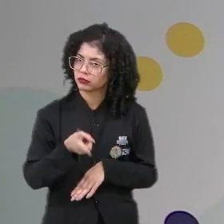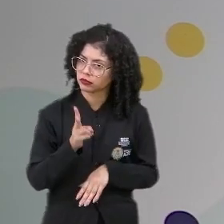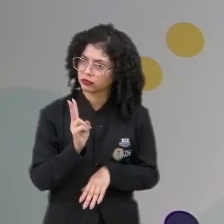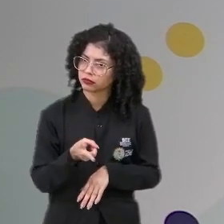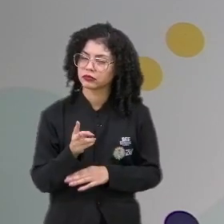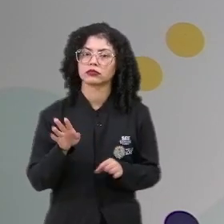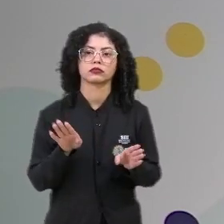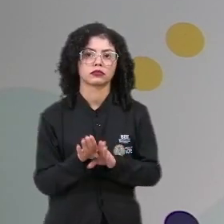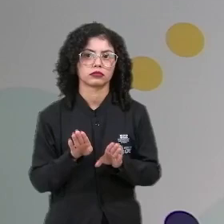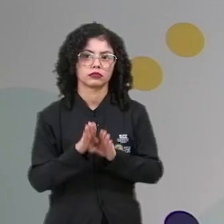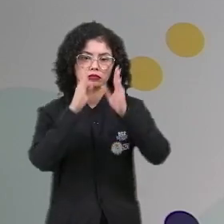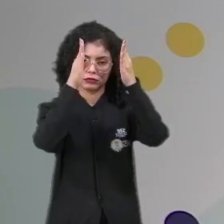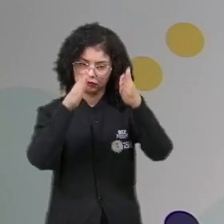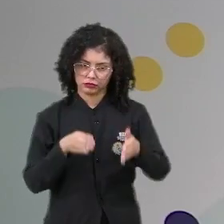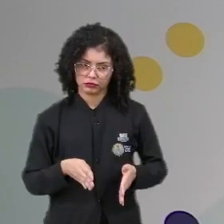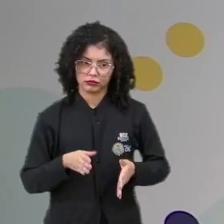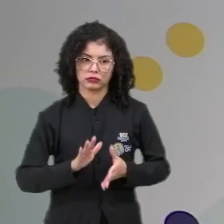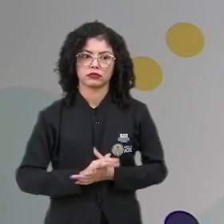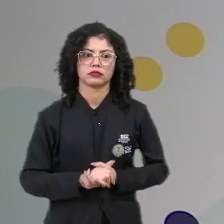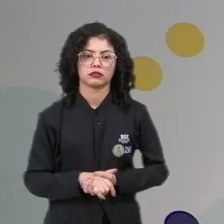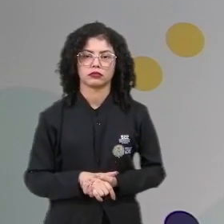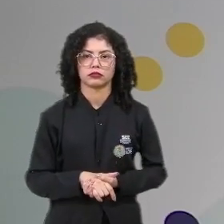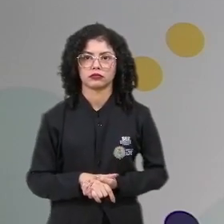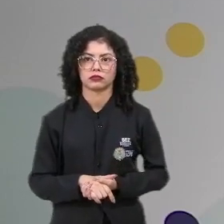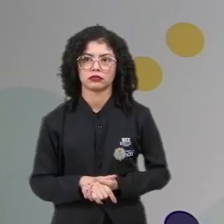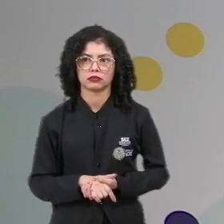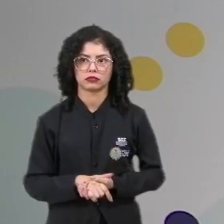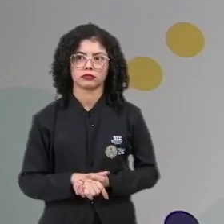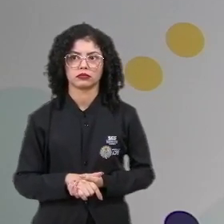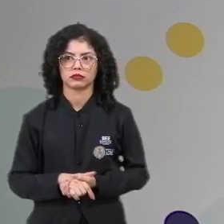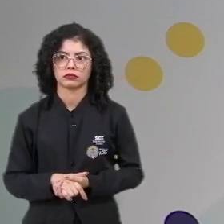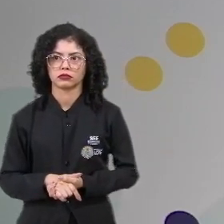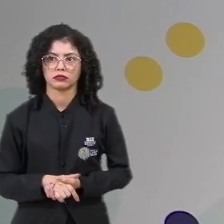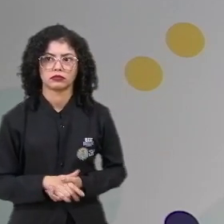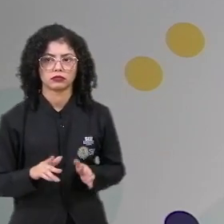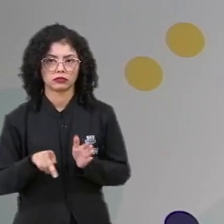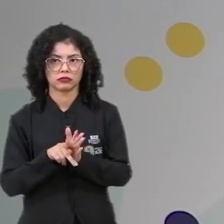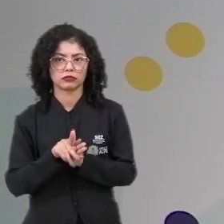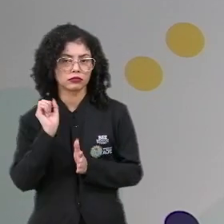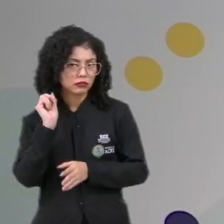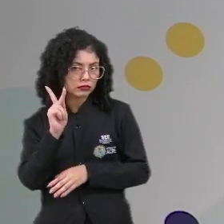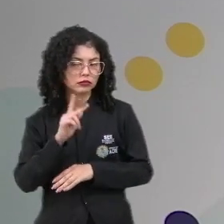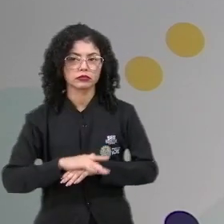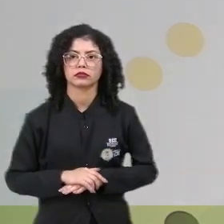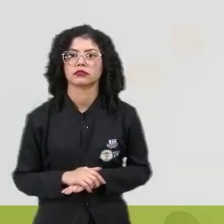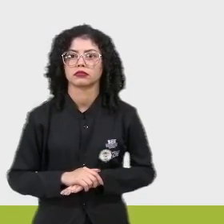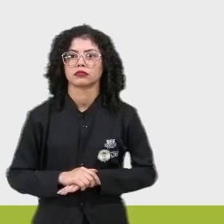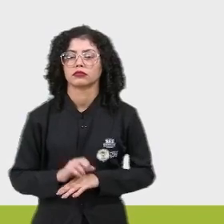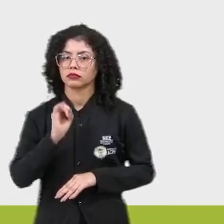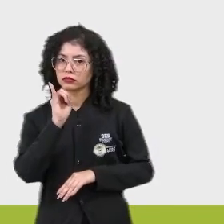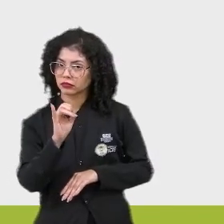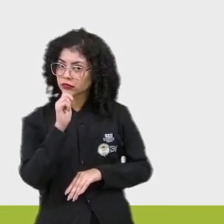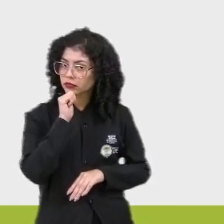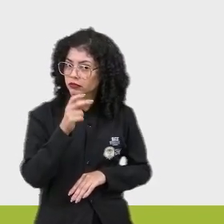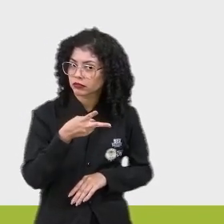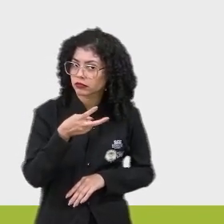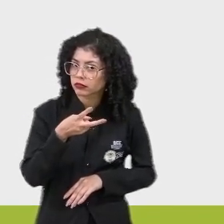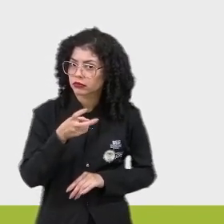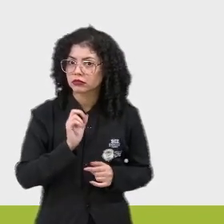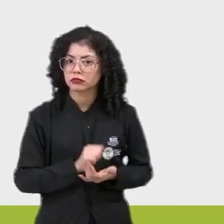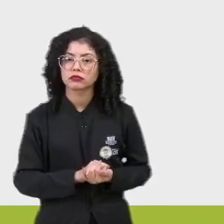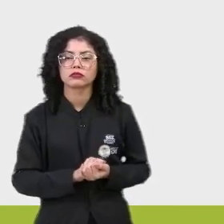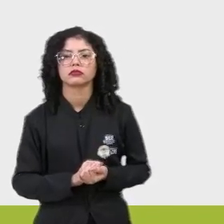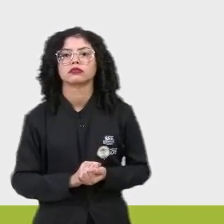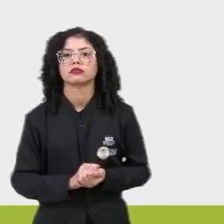mesma coluna, ou seja, uma mesma linha vertical, tá? E se você observar, se ela